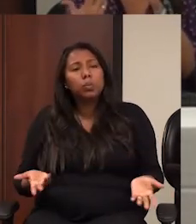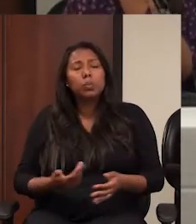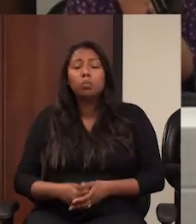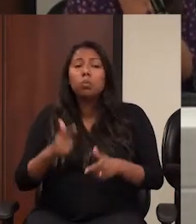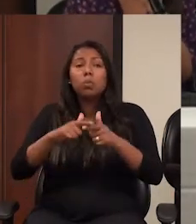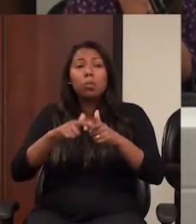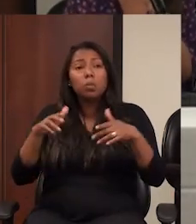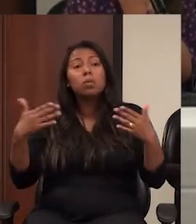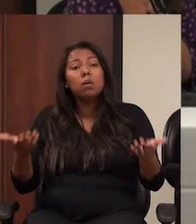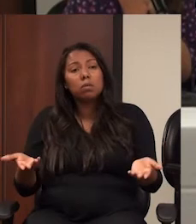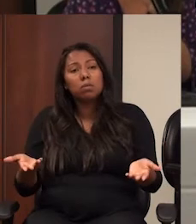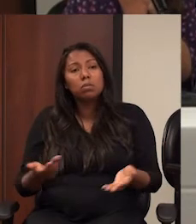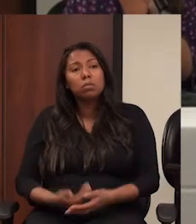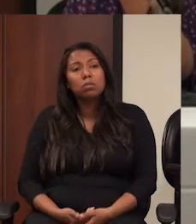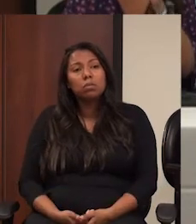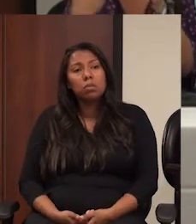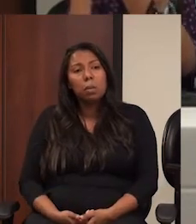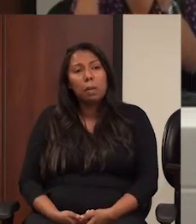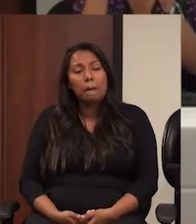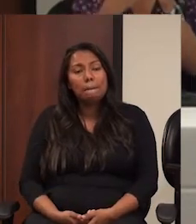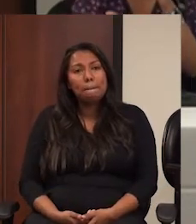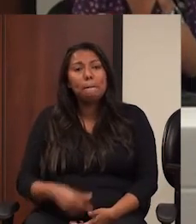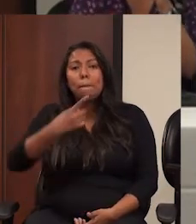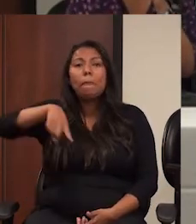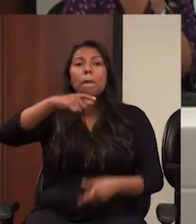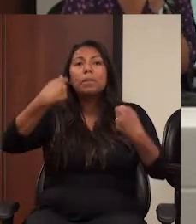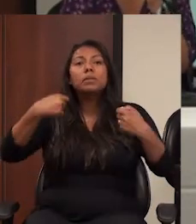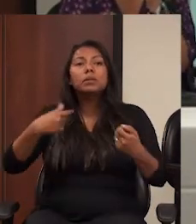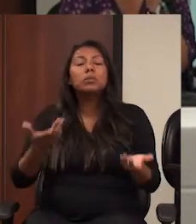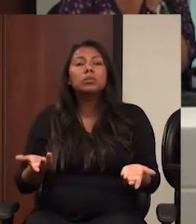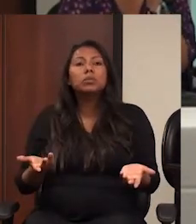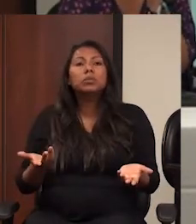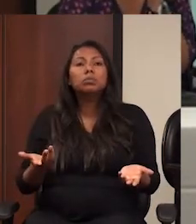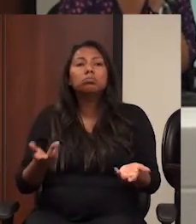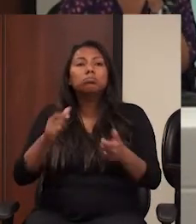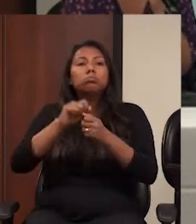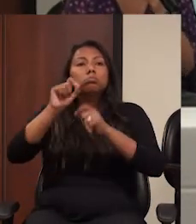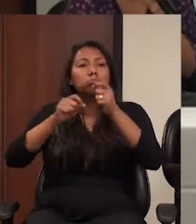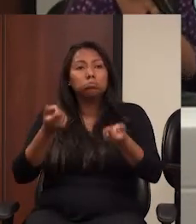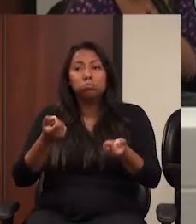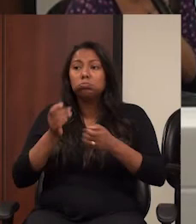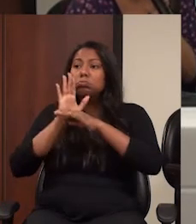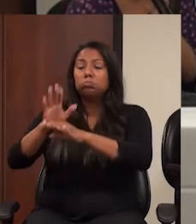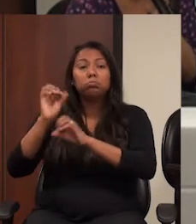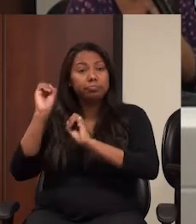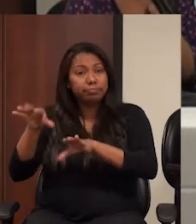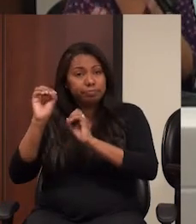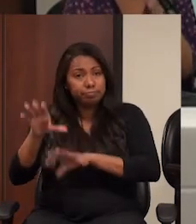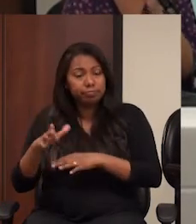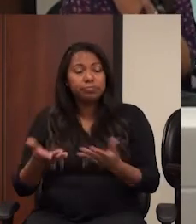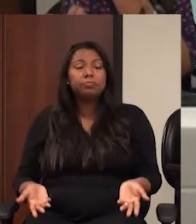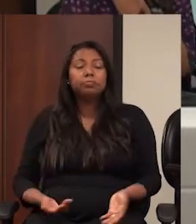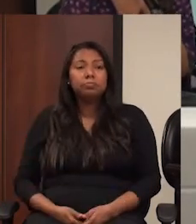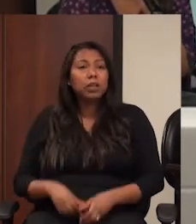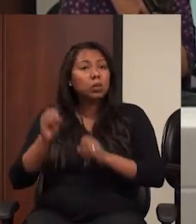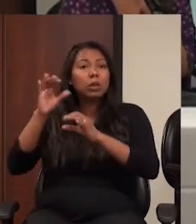é o problema? Né? O que nós precisamos dar para essas pessoas? Educação. E a educação